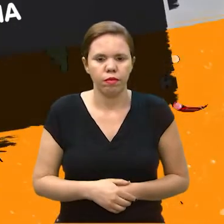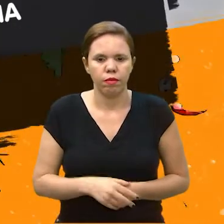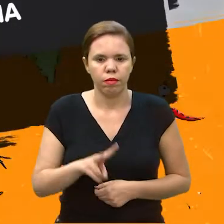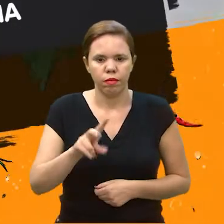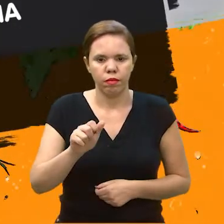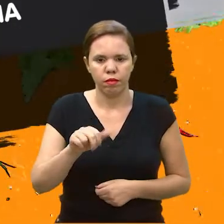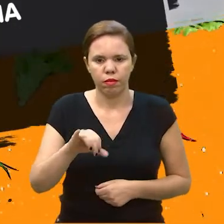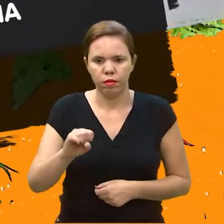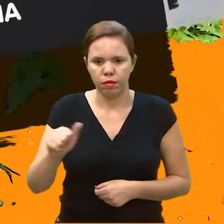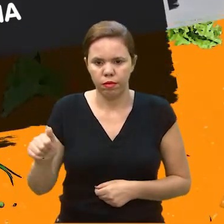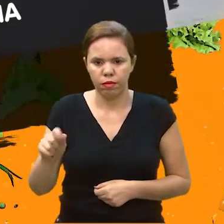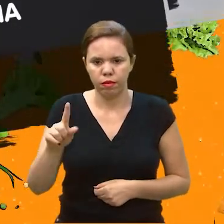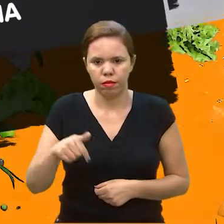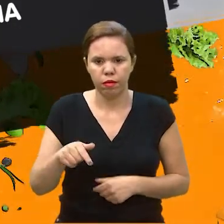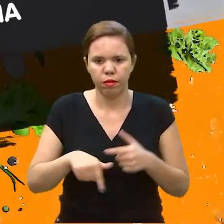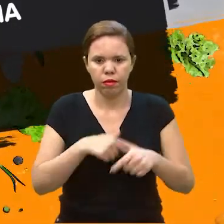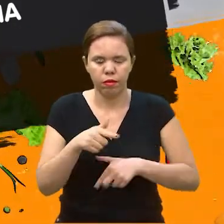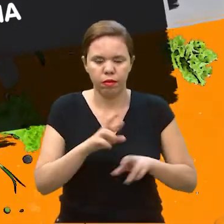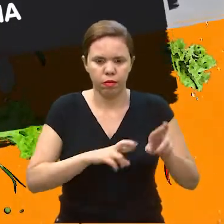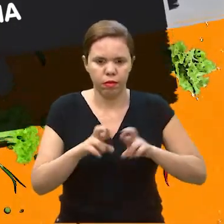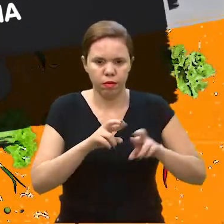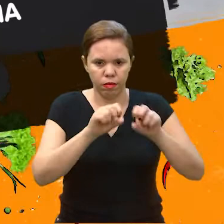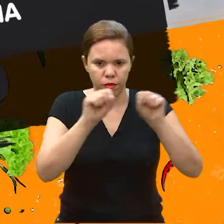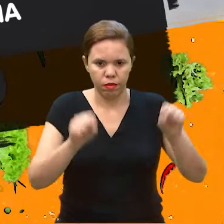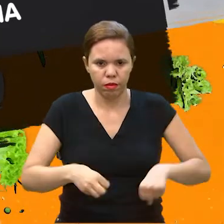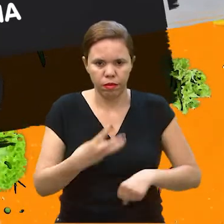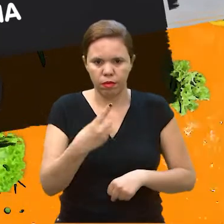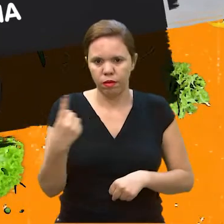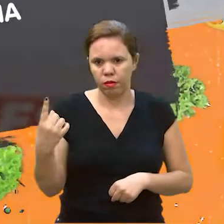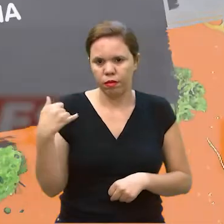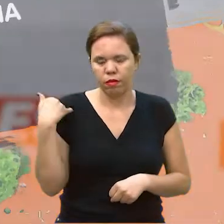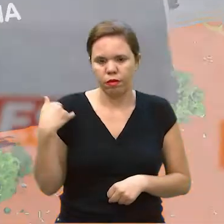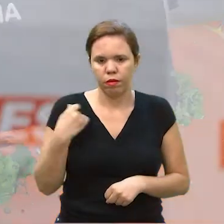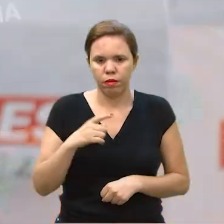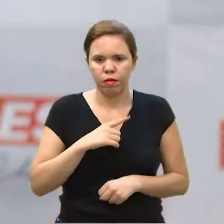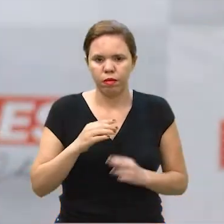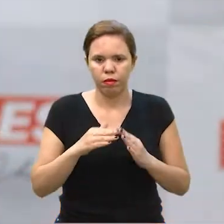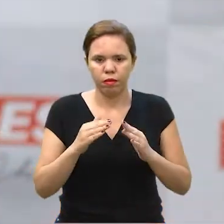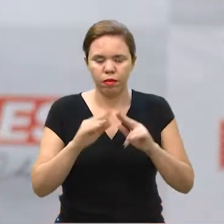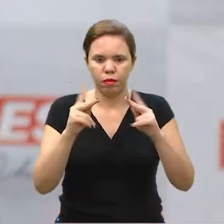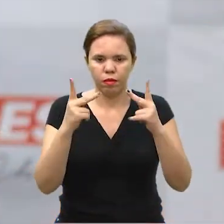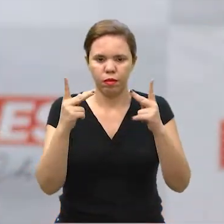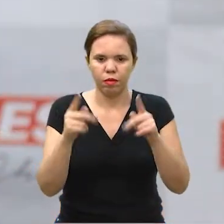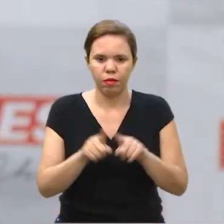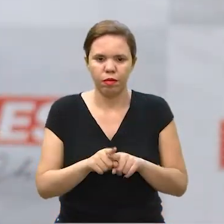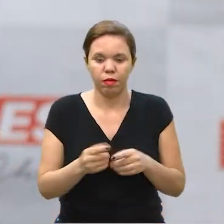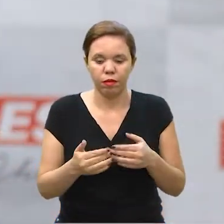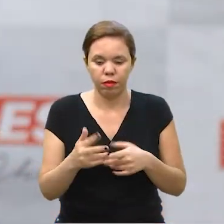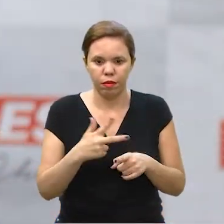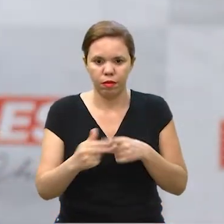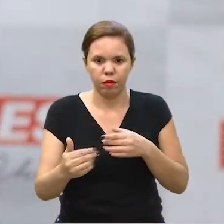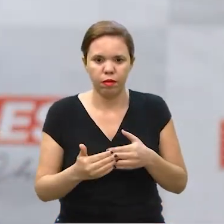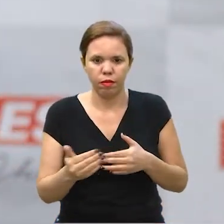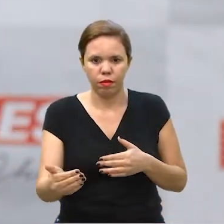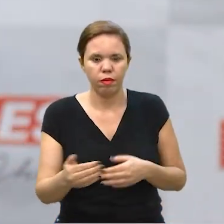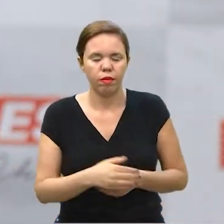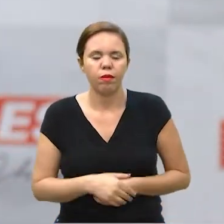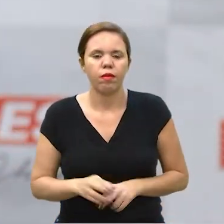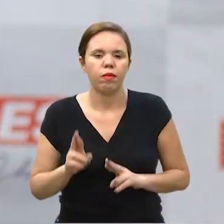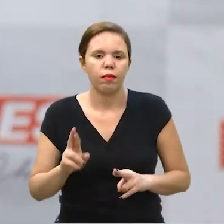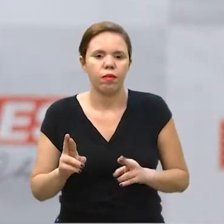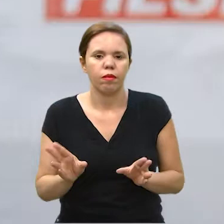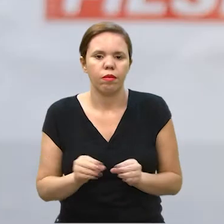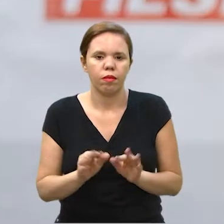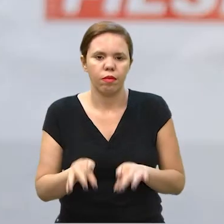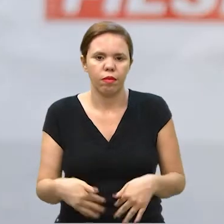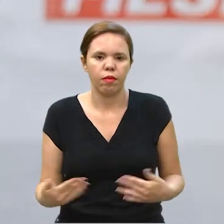Vanessa é analista de sistemas, tem 31 anos e é de Hortolândia. Eu espero pelo menos passar dessa fase e ir para a